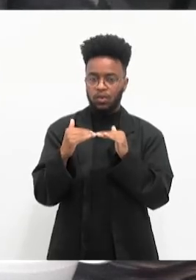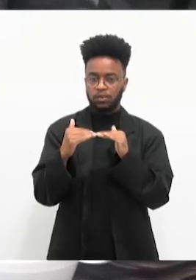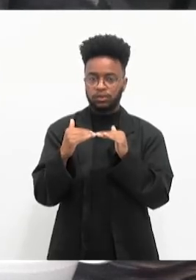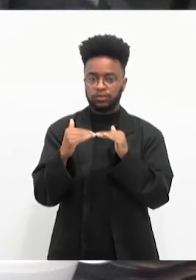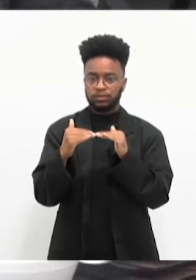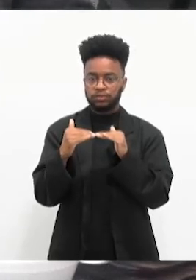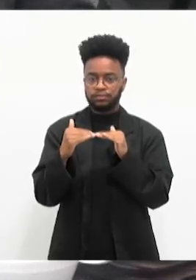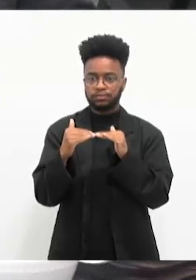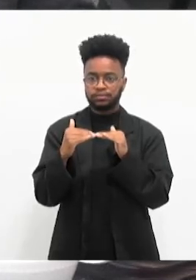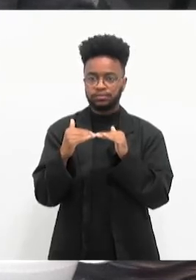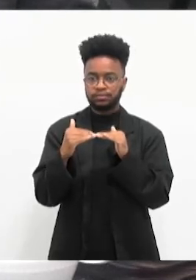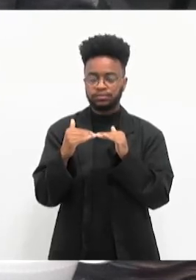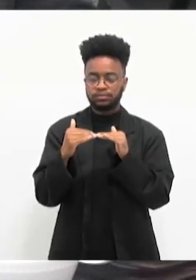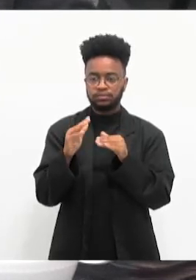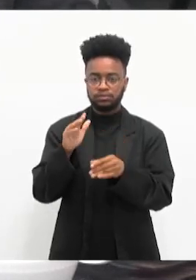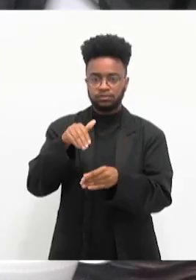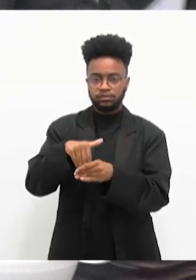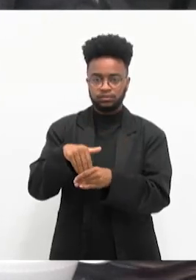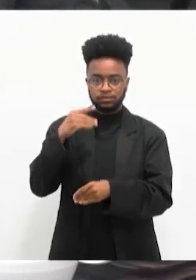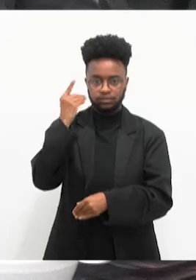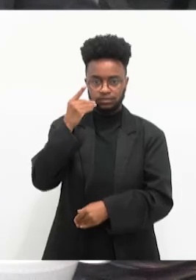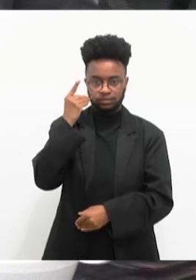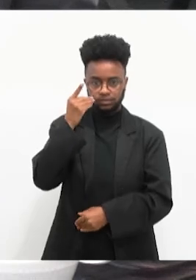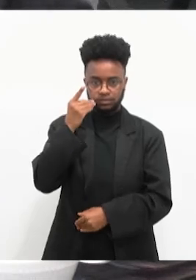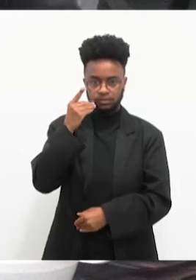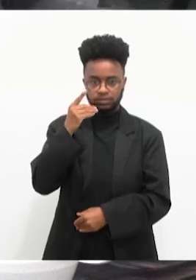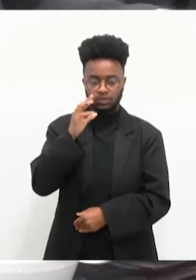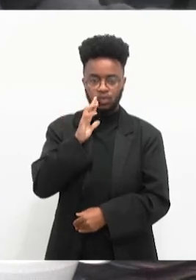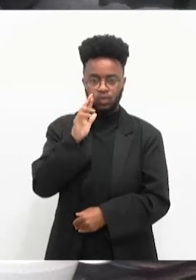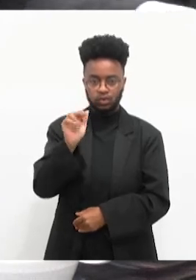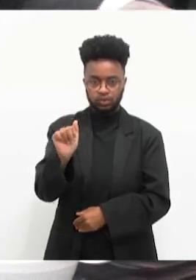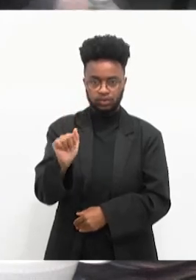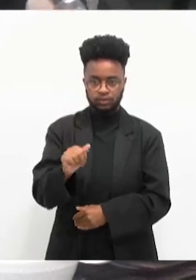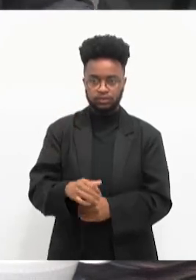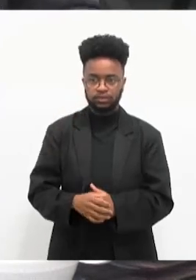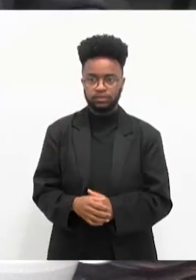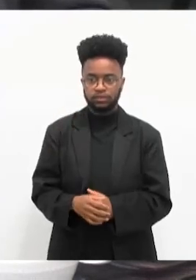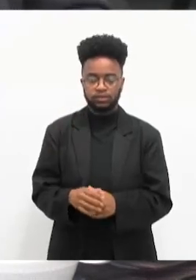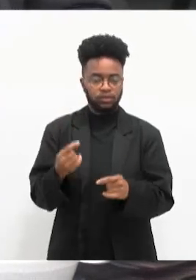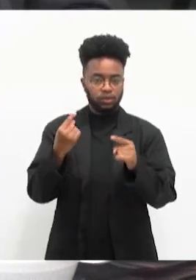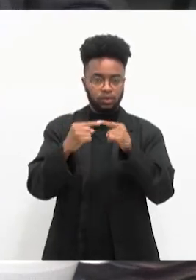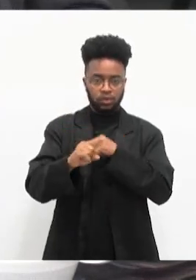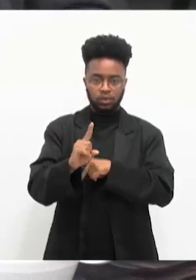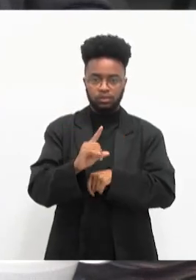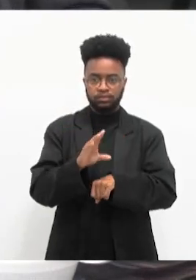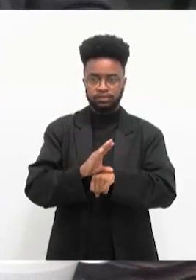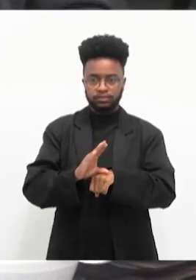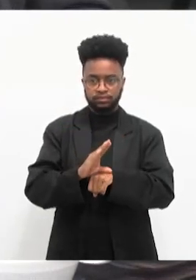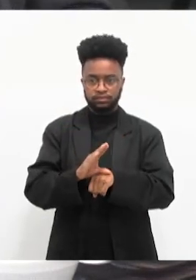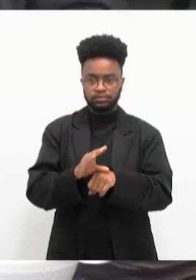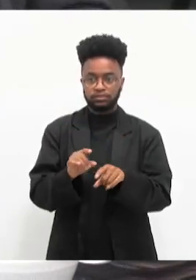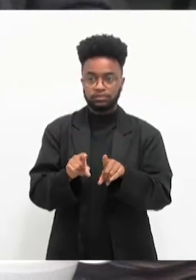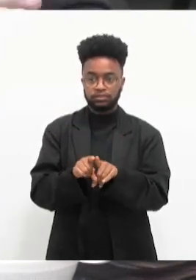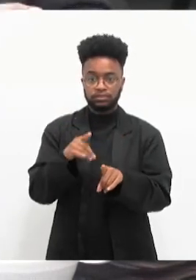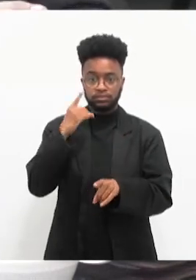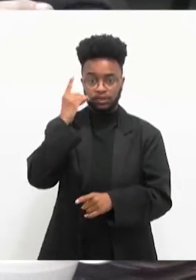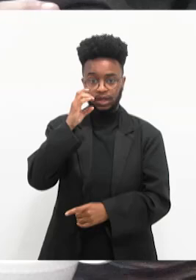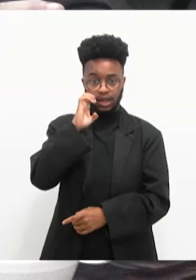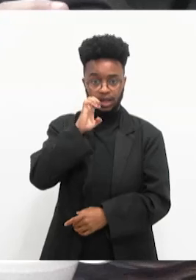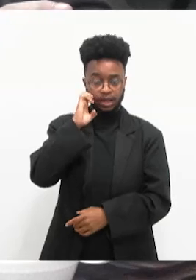ao voto apresentado pelo deputado presidente Rodrigo Amorim pela inconstitucionalidade. Gostaria, deputada